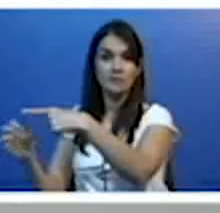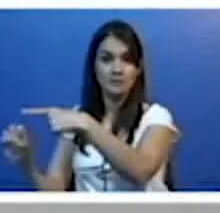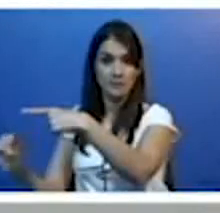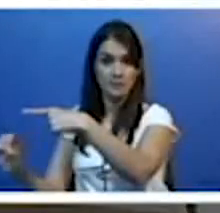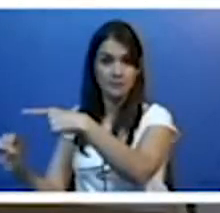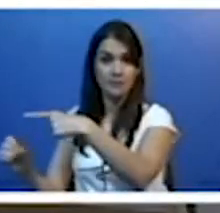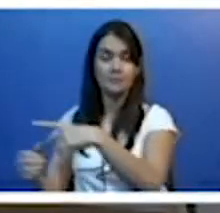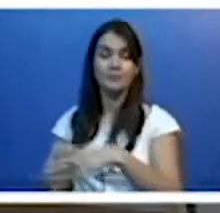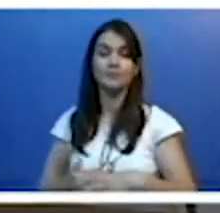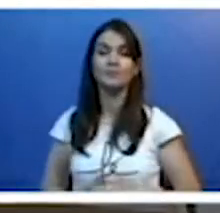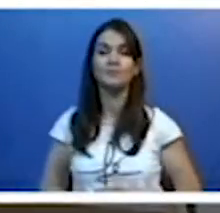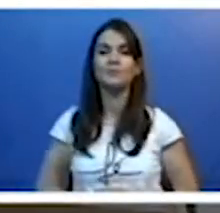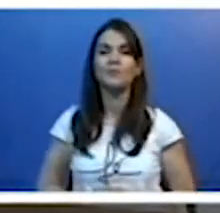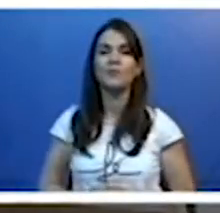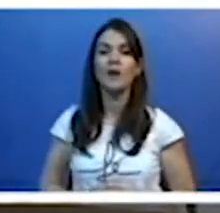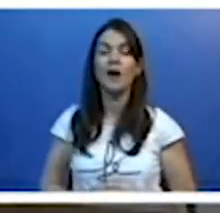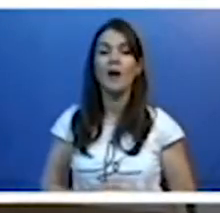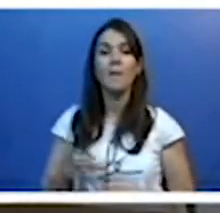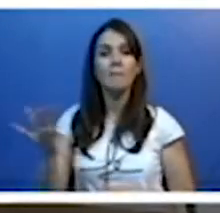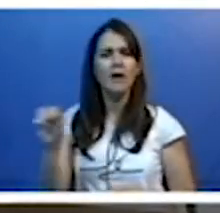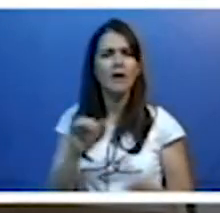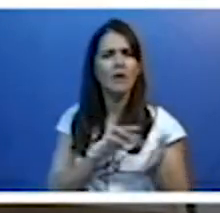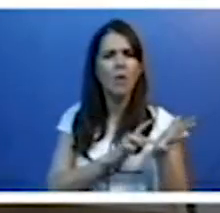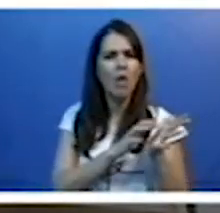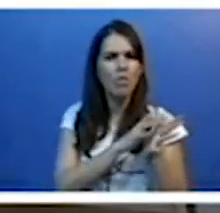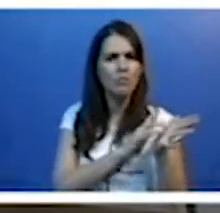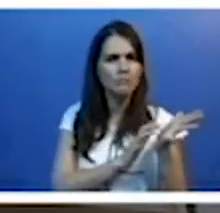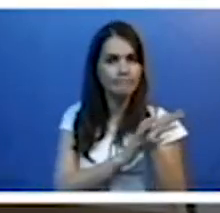5.760. Ok, calculadores em mão,